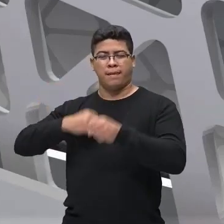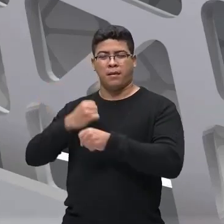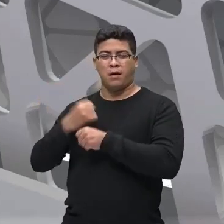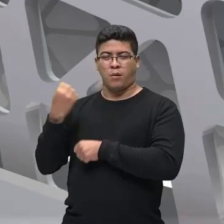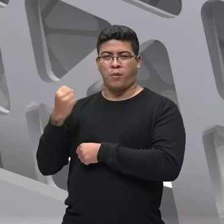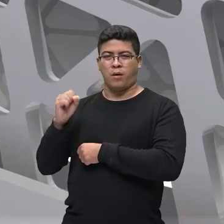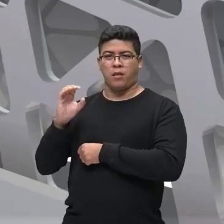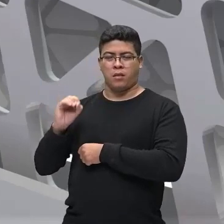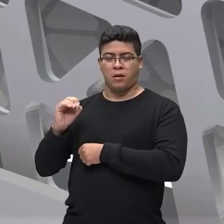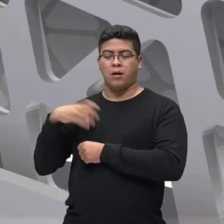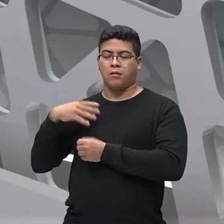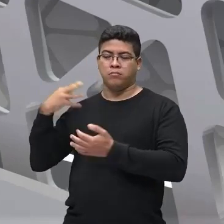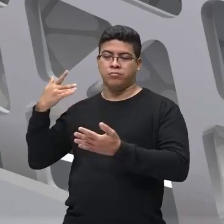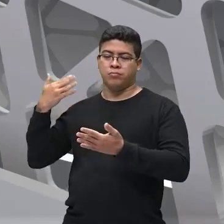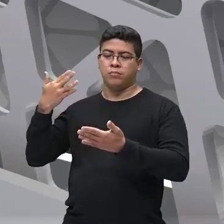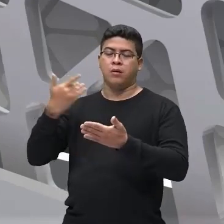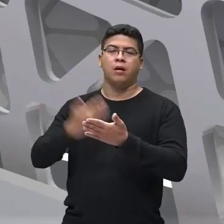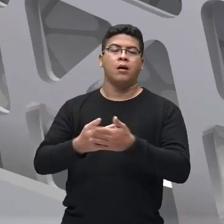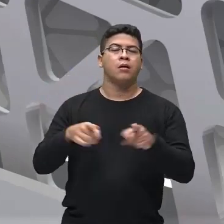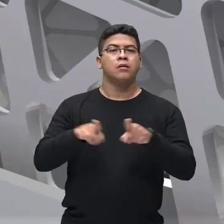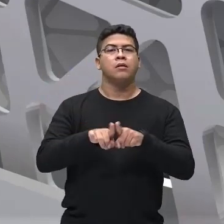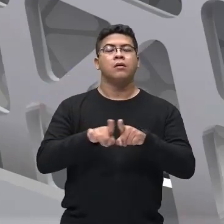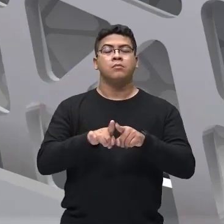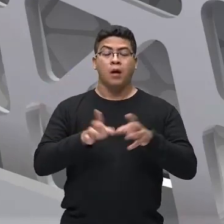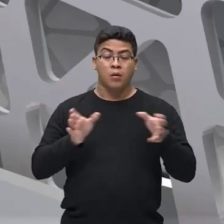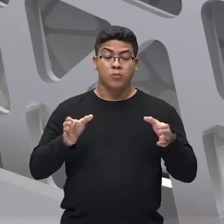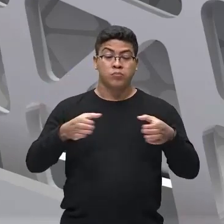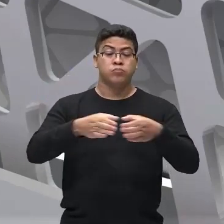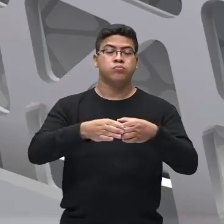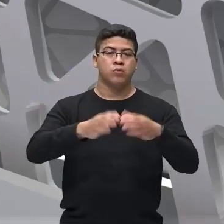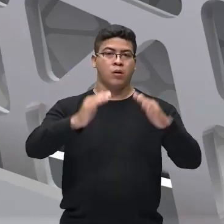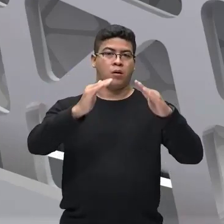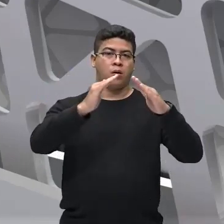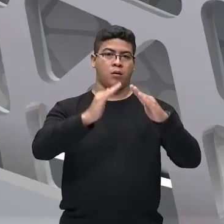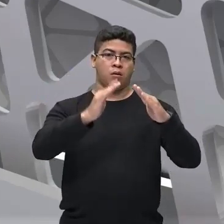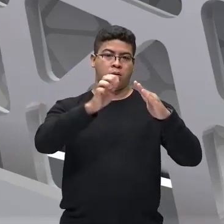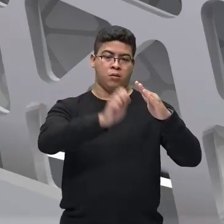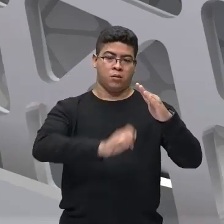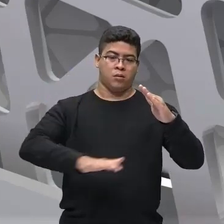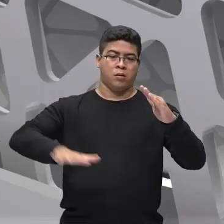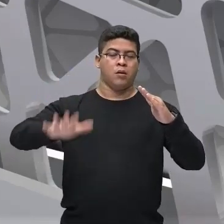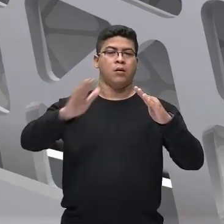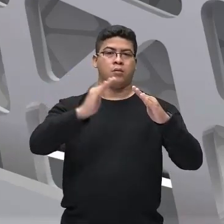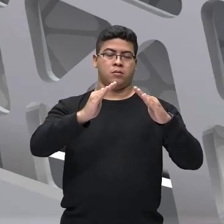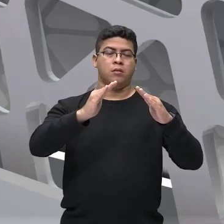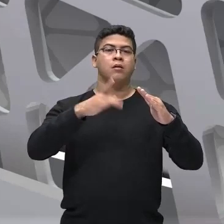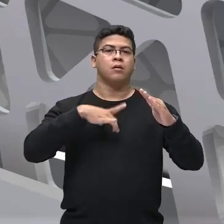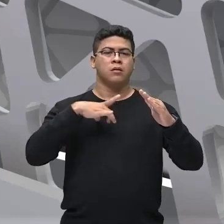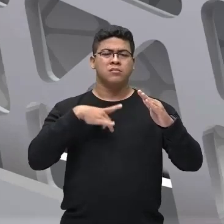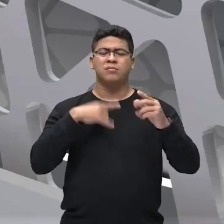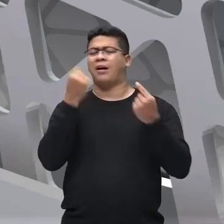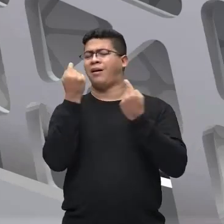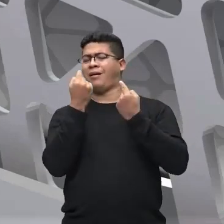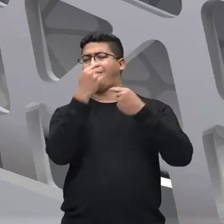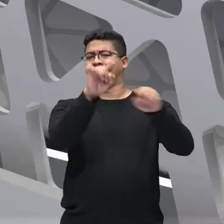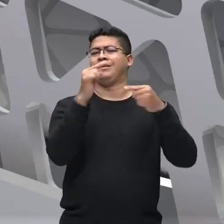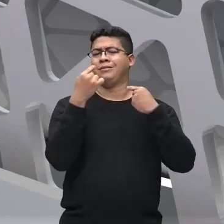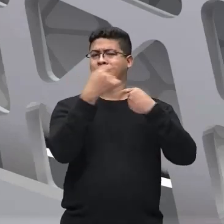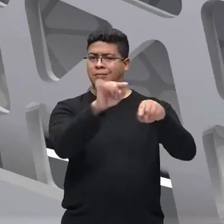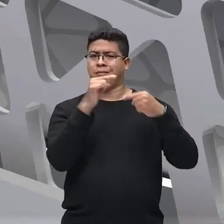os centros de Umbanda e do Candomblé têm sido altamente atacados por